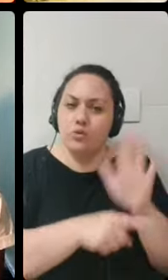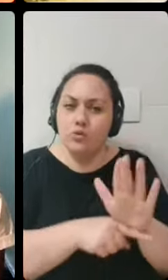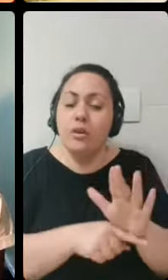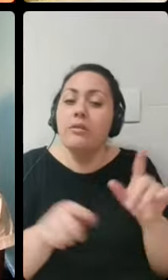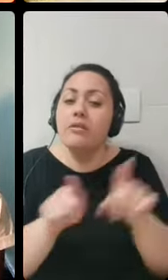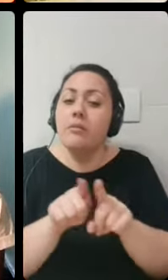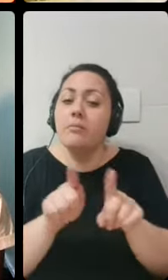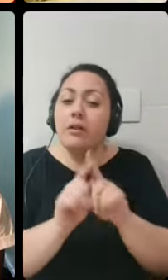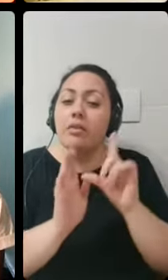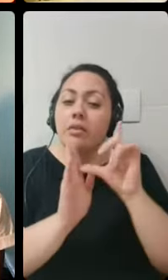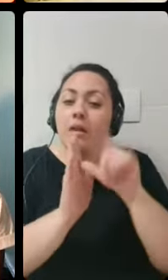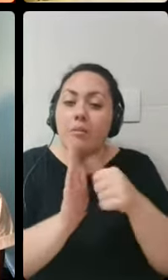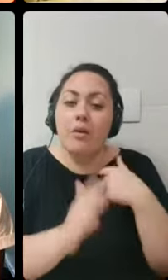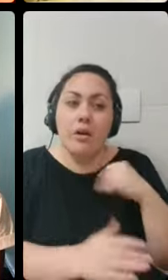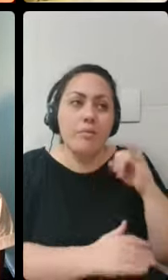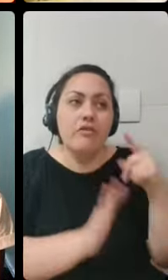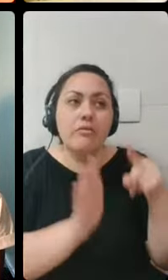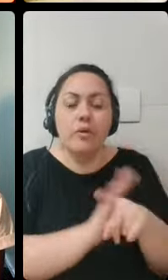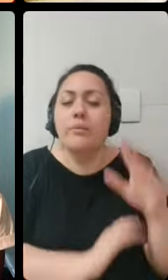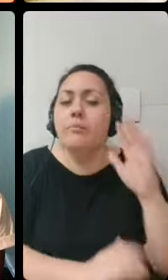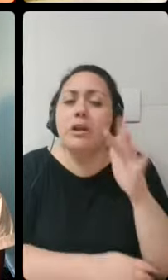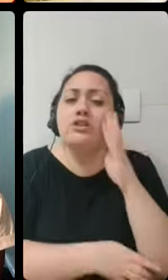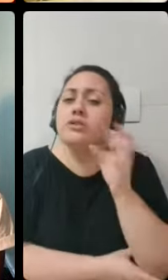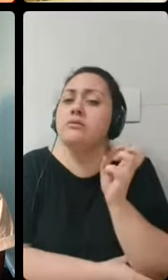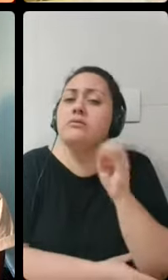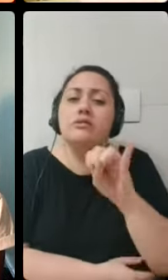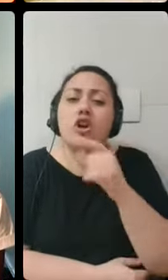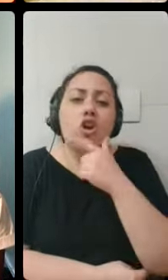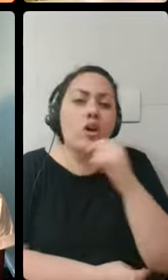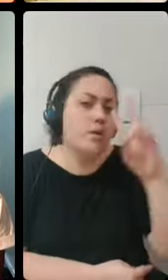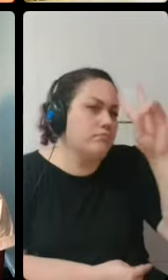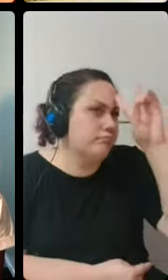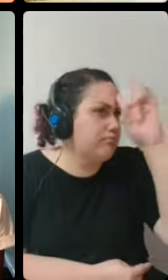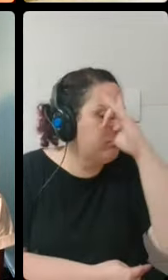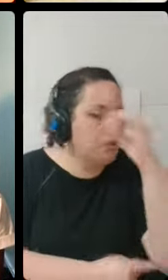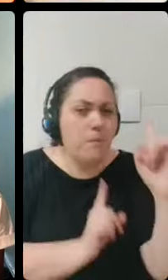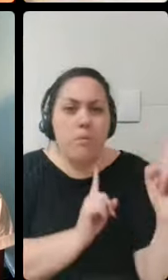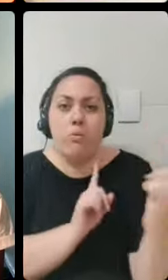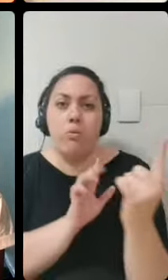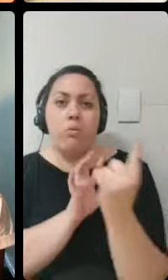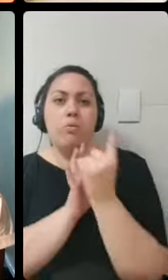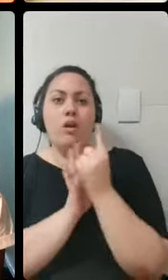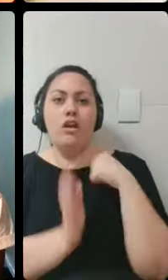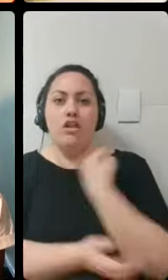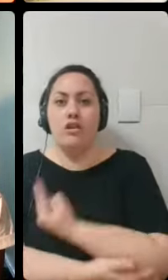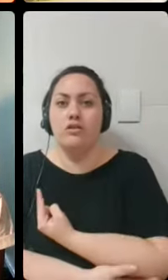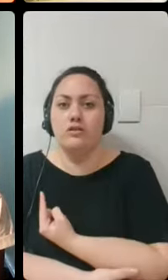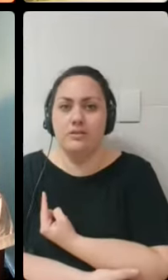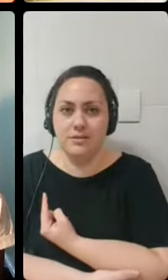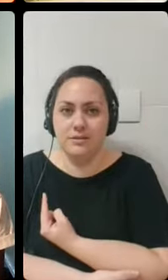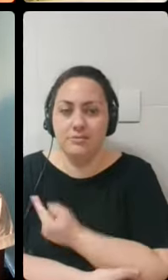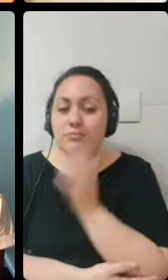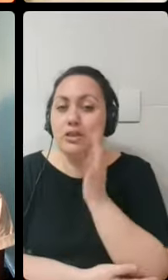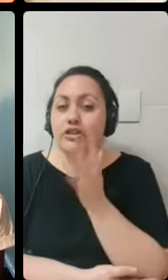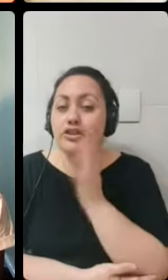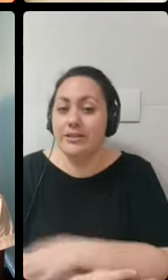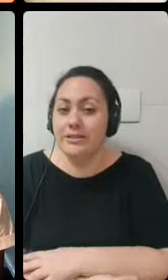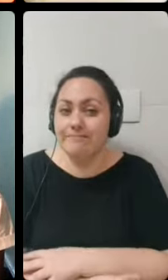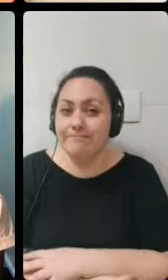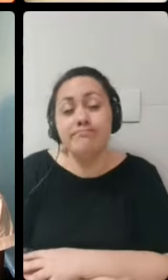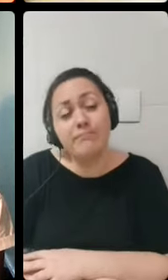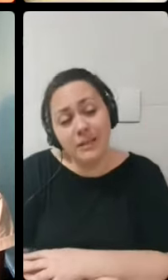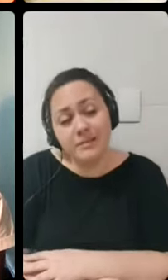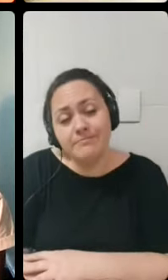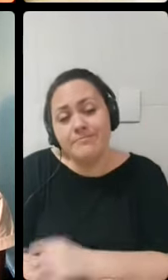coisa que poderia ter acontecido se o cara viesse para cima de nós também, porque ele tava muito. Mas são histórias que realmente marcam